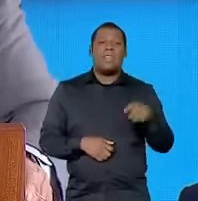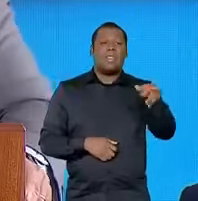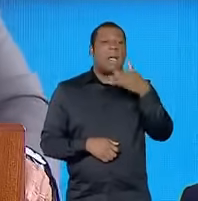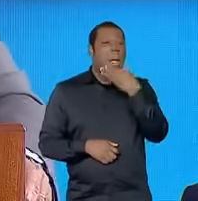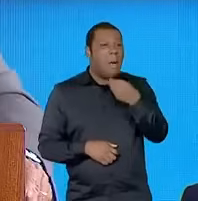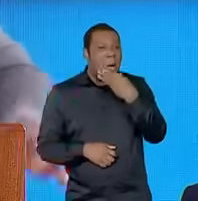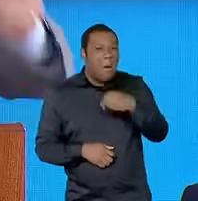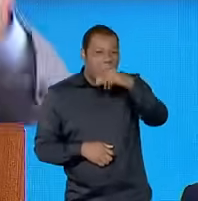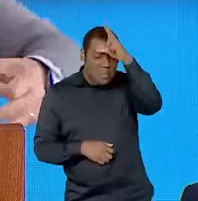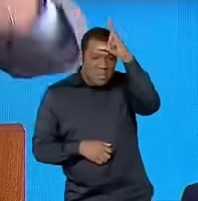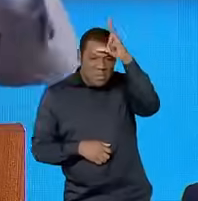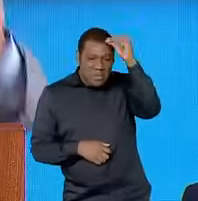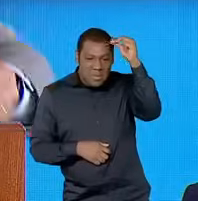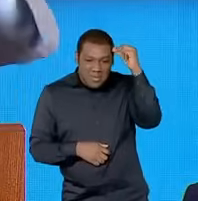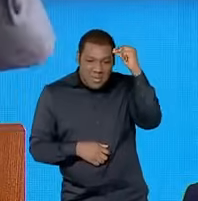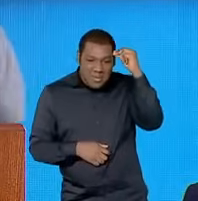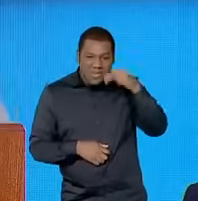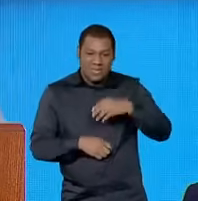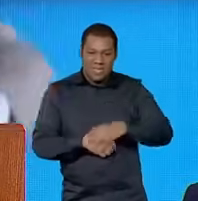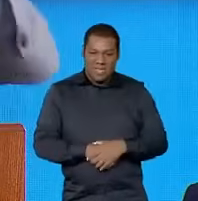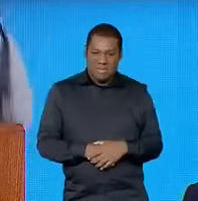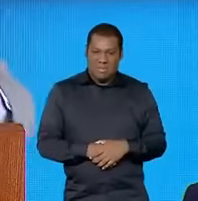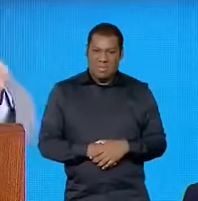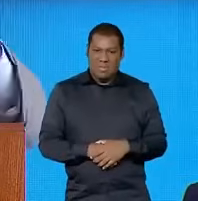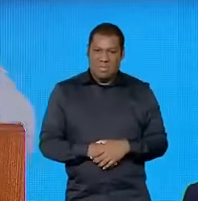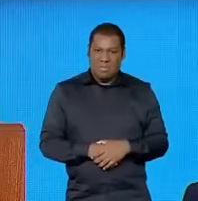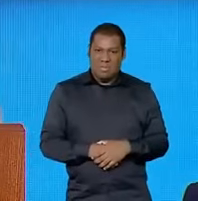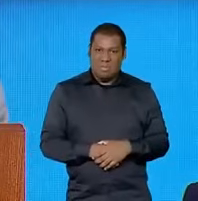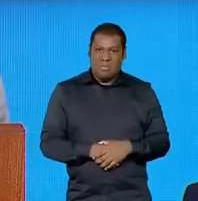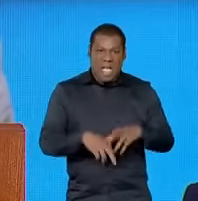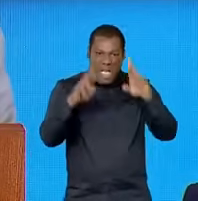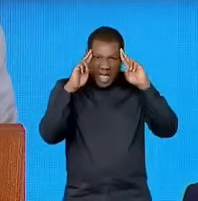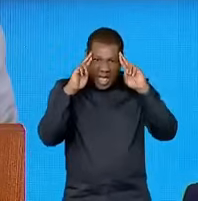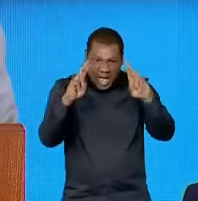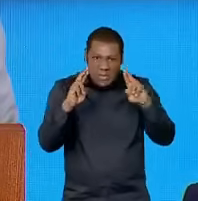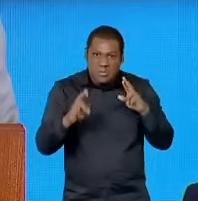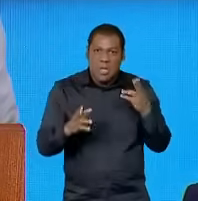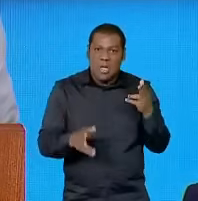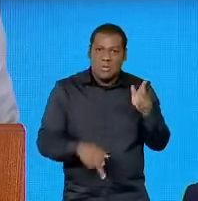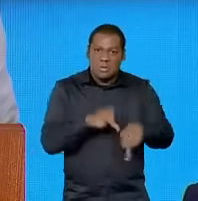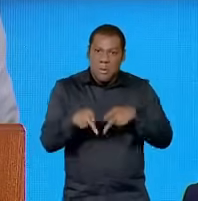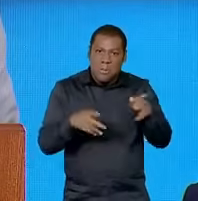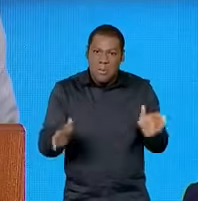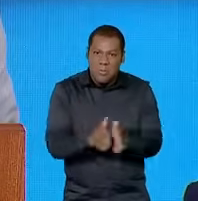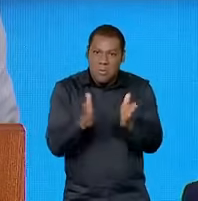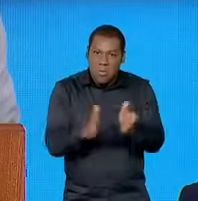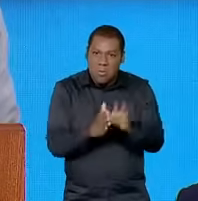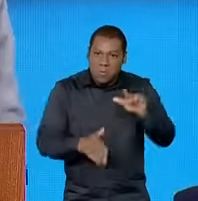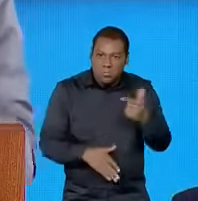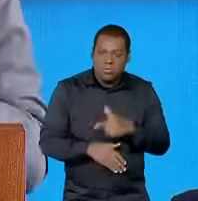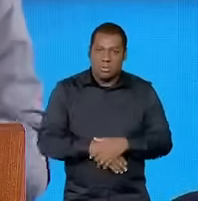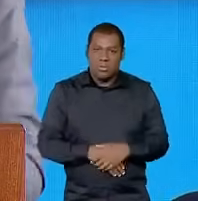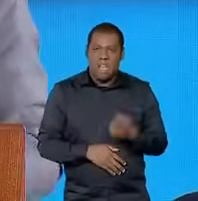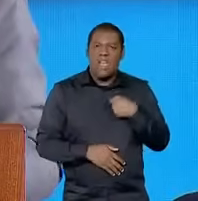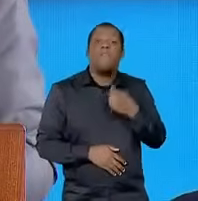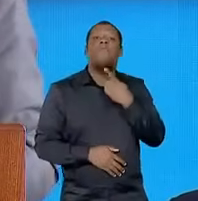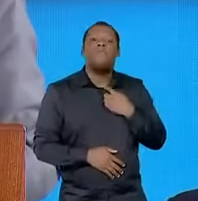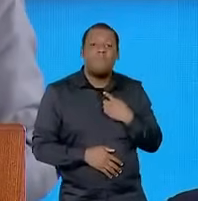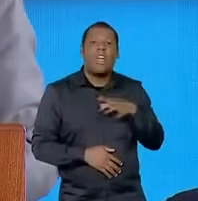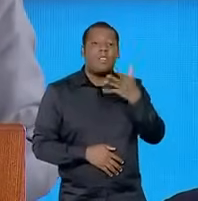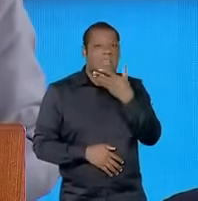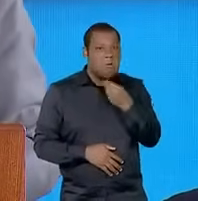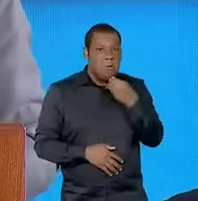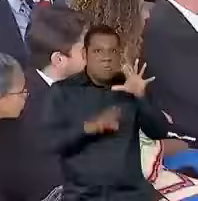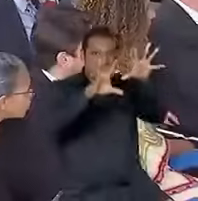da parede, de tanta falta de respeito com o povo pobre que tiveram na construção daquela casa. Tanta falta